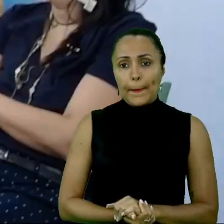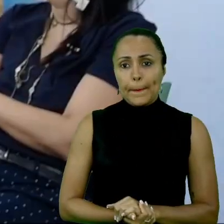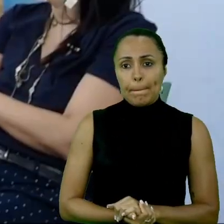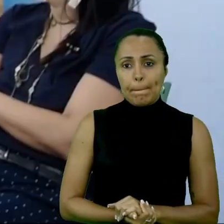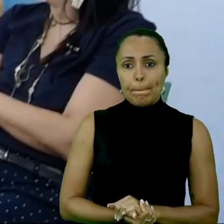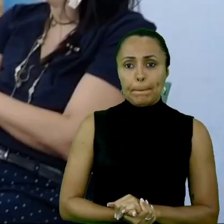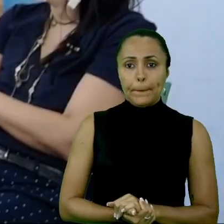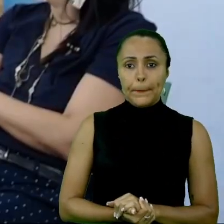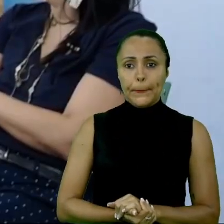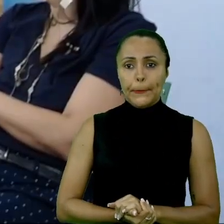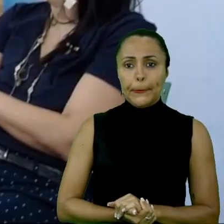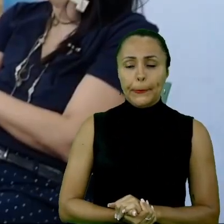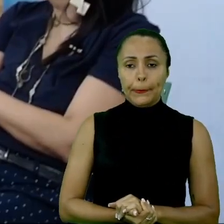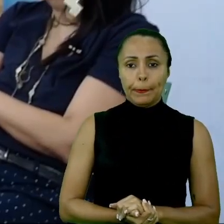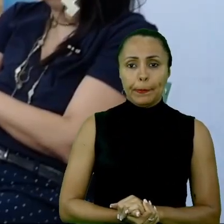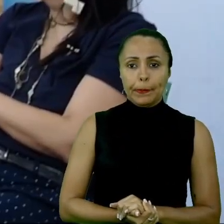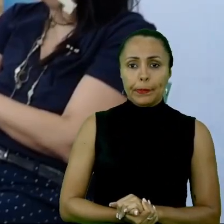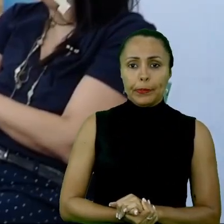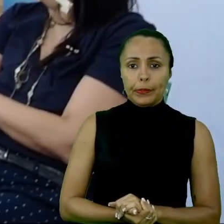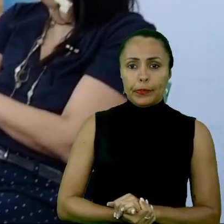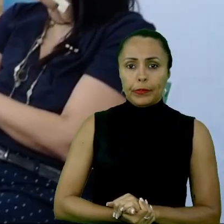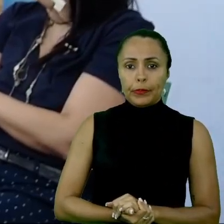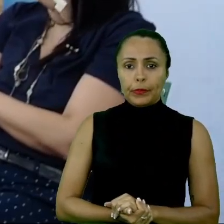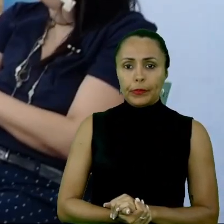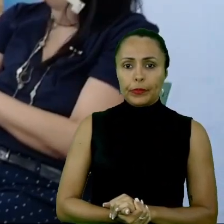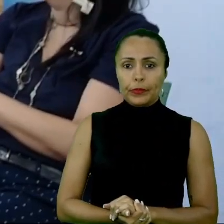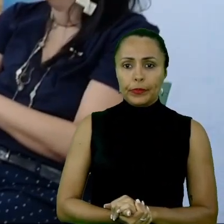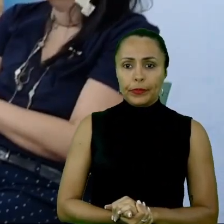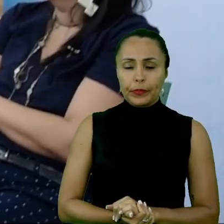Vamos lá. Olha, eu fico aqui me coçando.